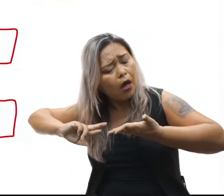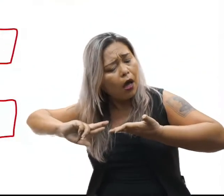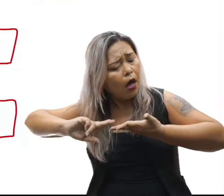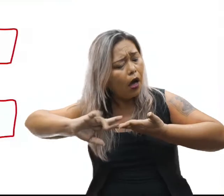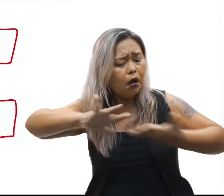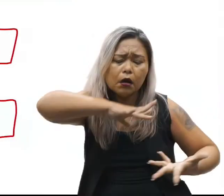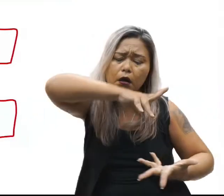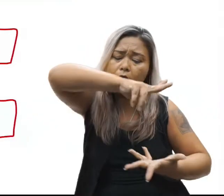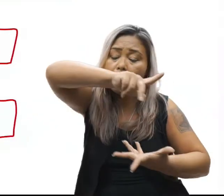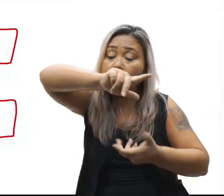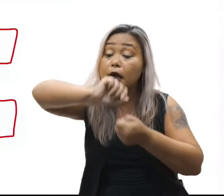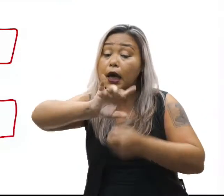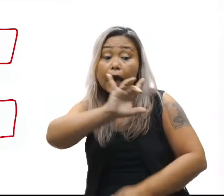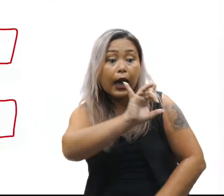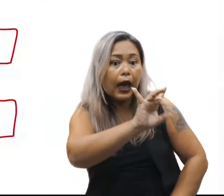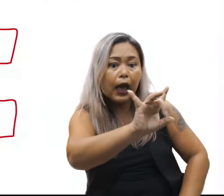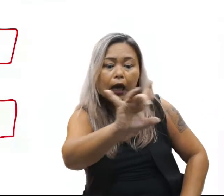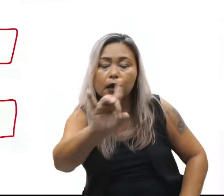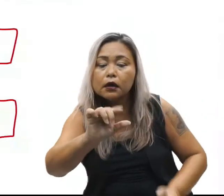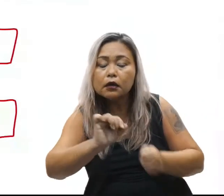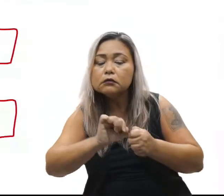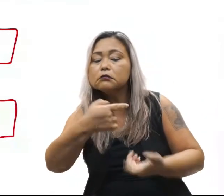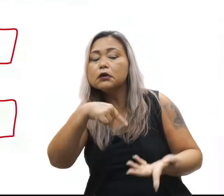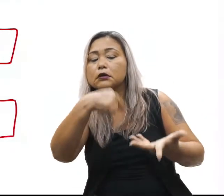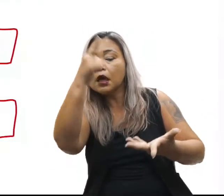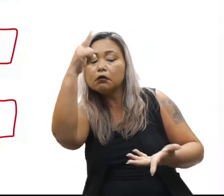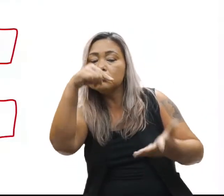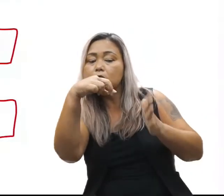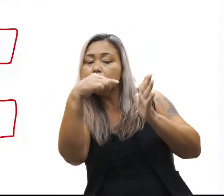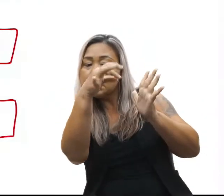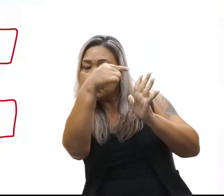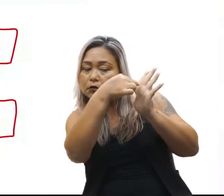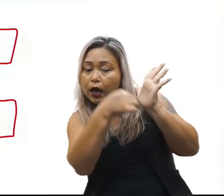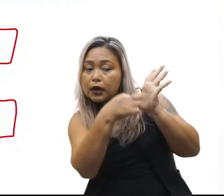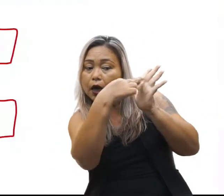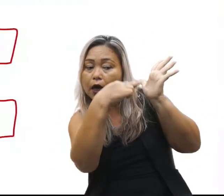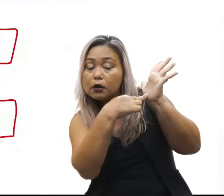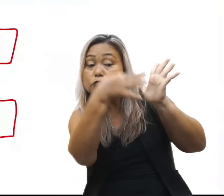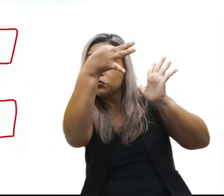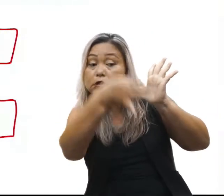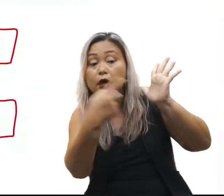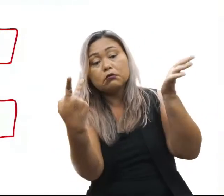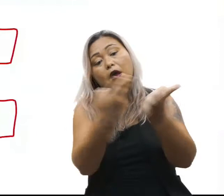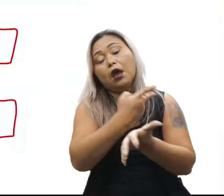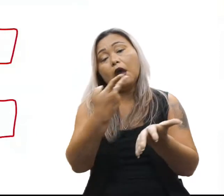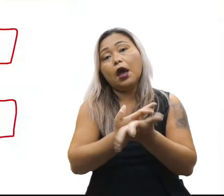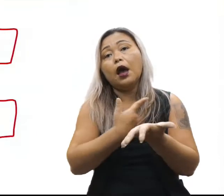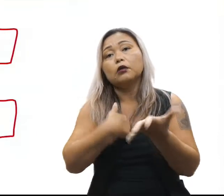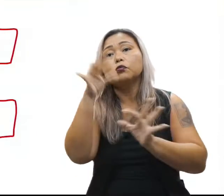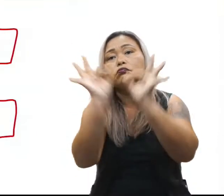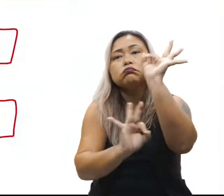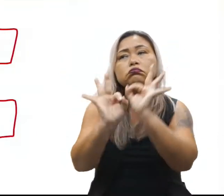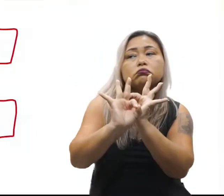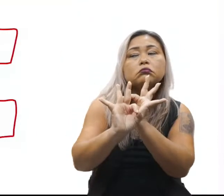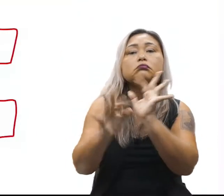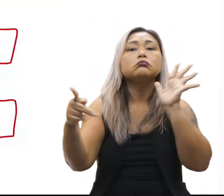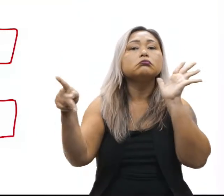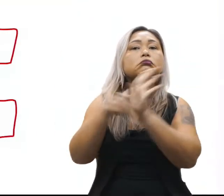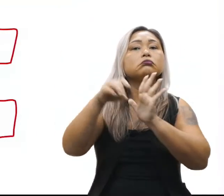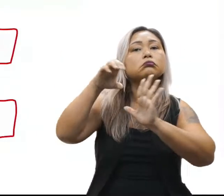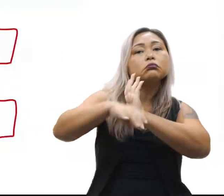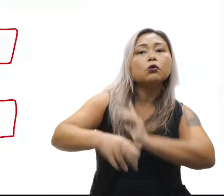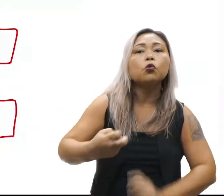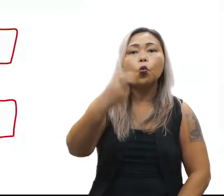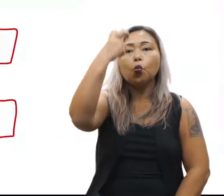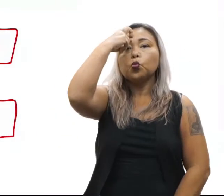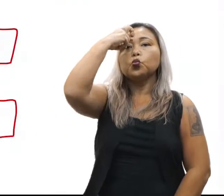deles construiu a sua ideia de certo e errado. Construiu a sua ideia de cultura, né? Então, todas essas,